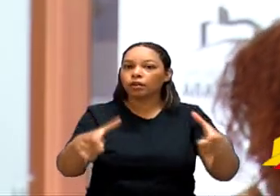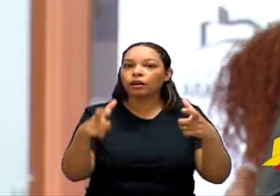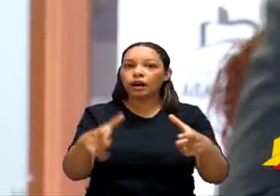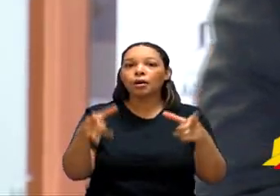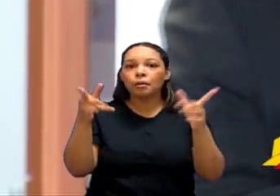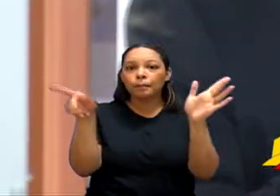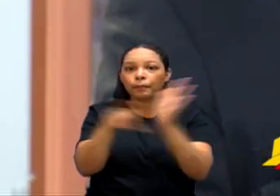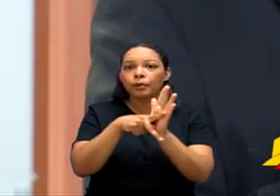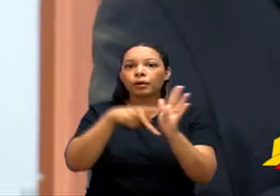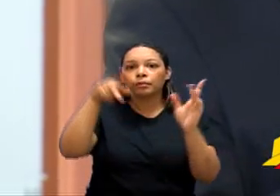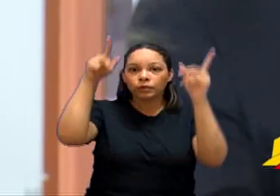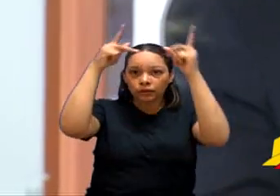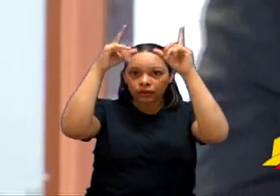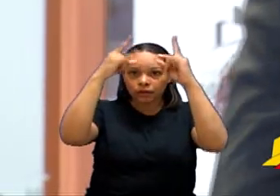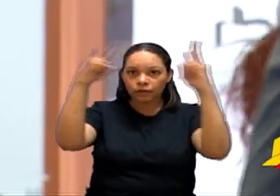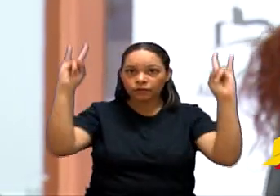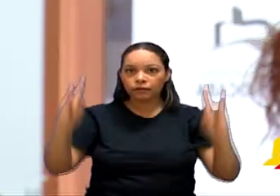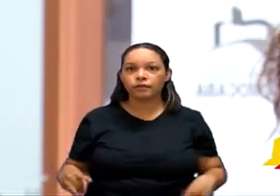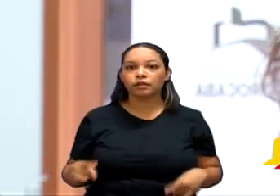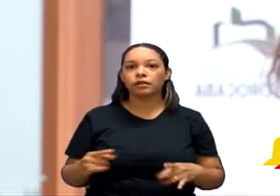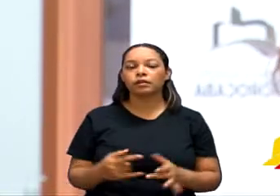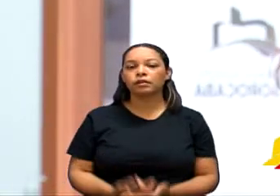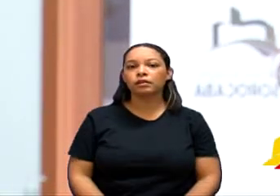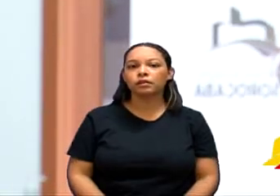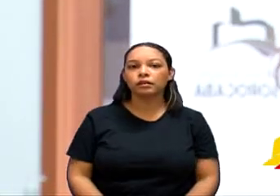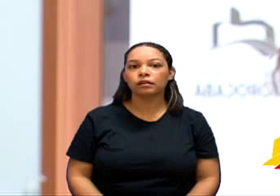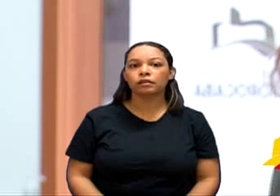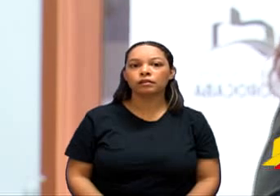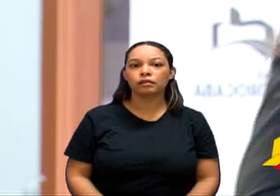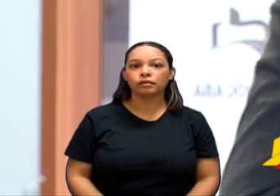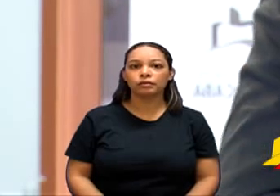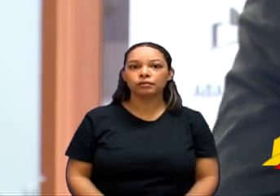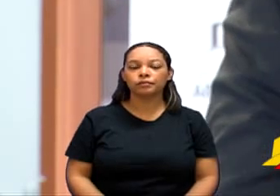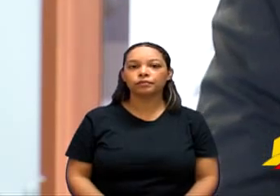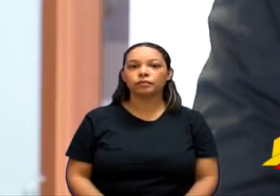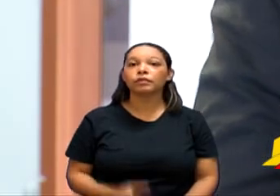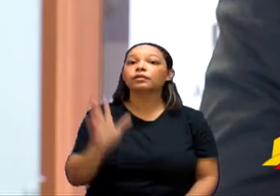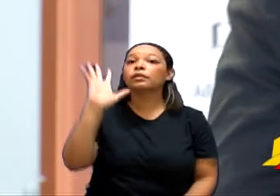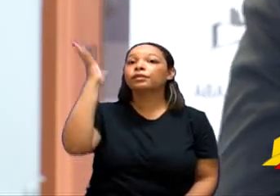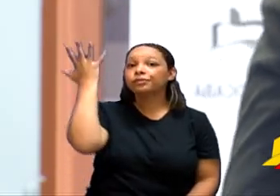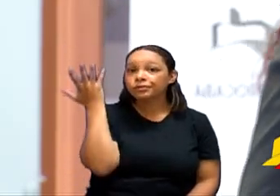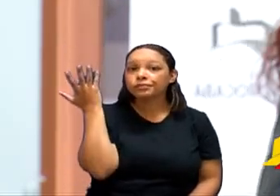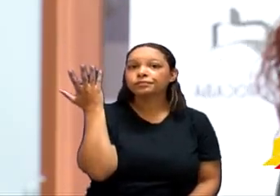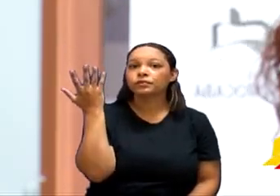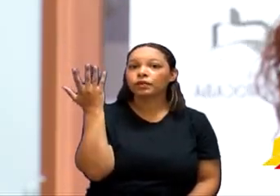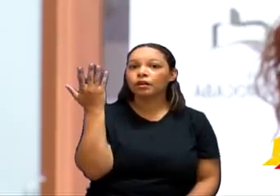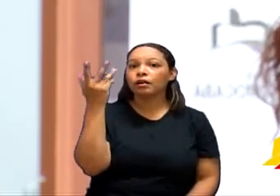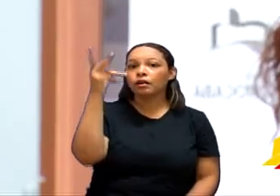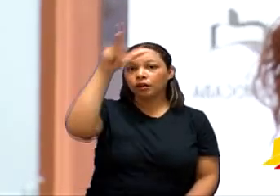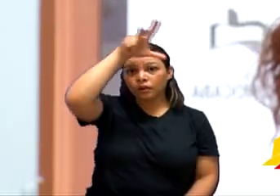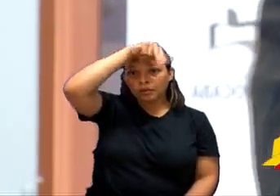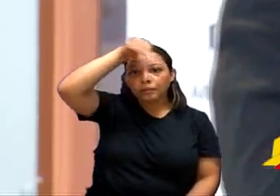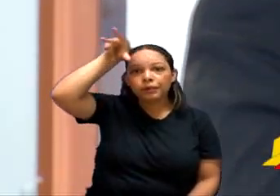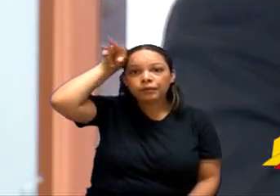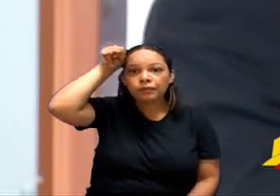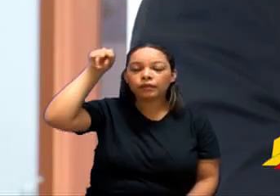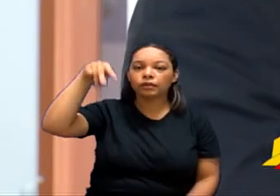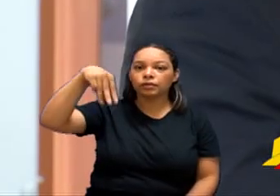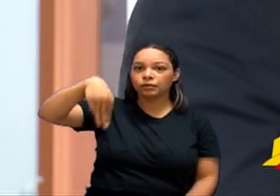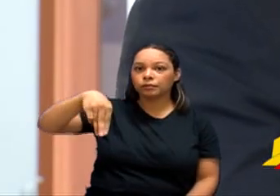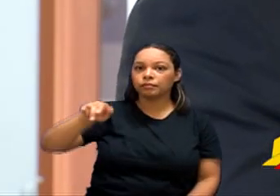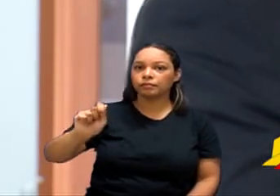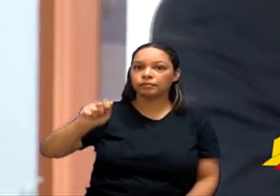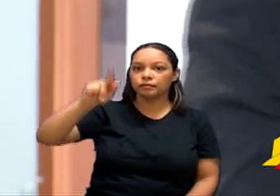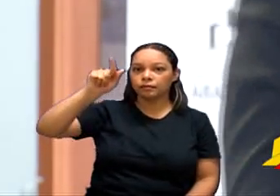E, infelizmente, João Donizete, o que, que aconteceu? O governo Manga tem trabalhado muito nisso. No outro